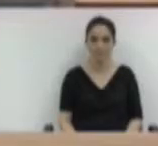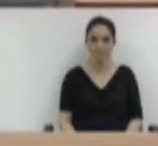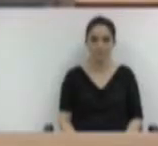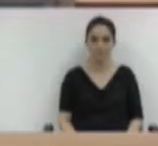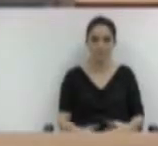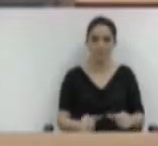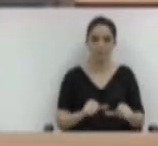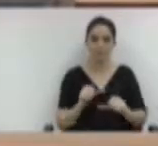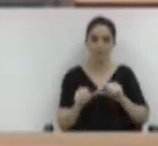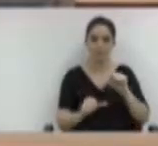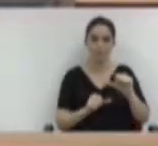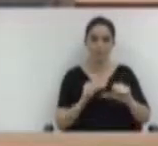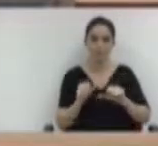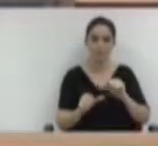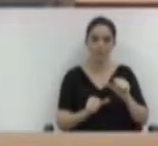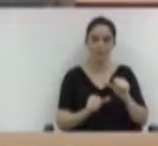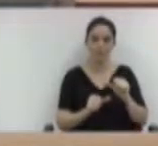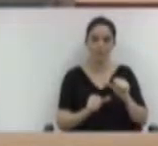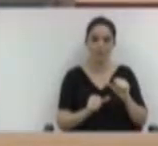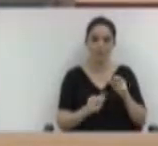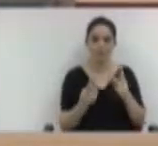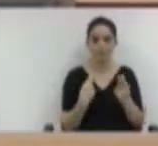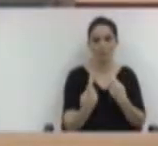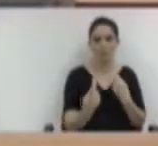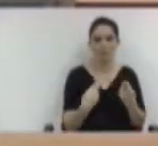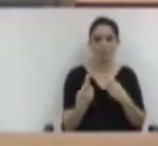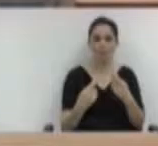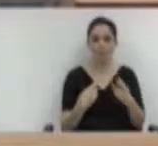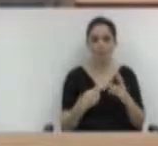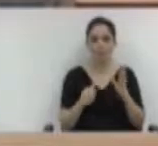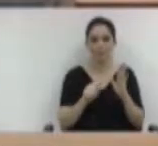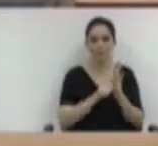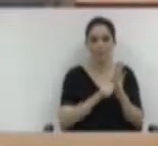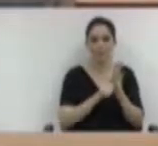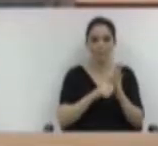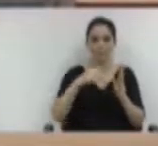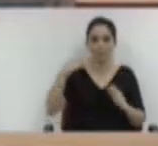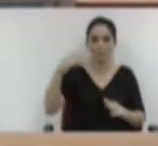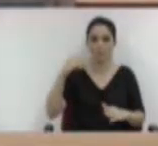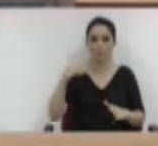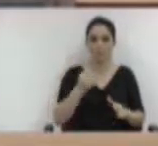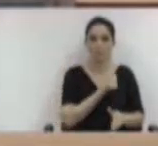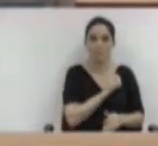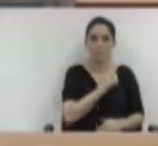Modifica a relação do artigo 9º do projeto de lei complementar número